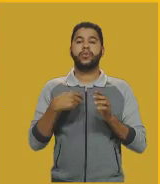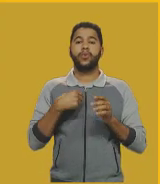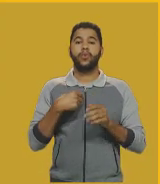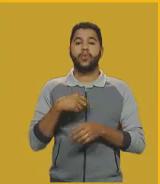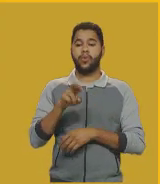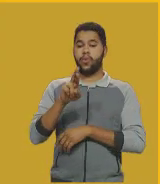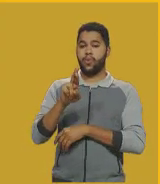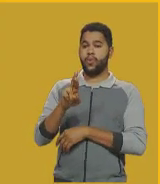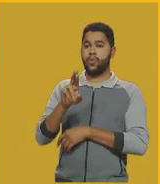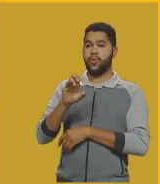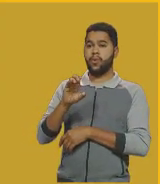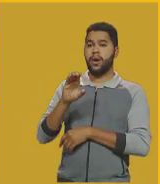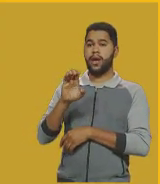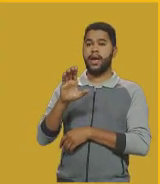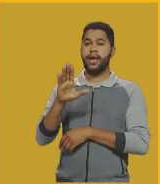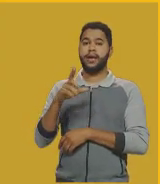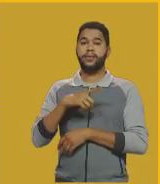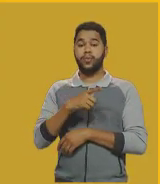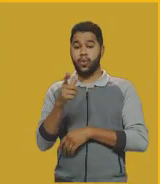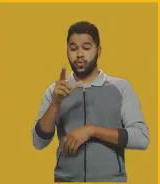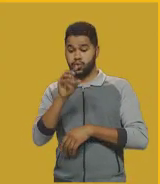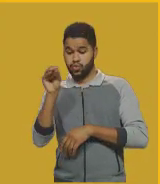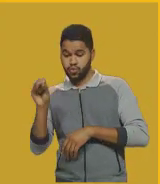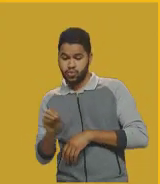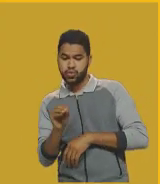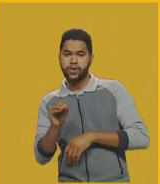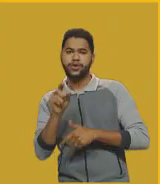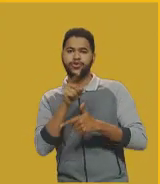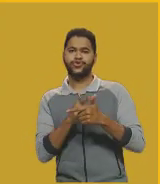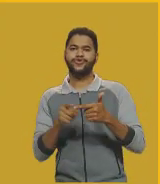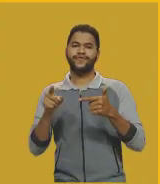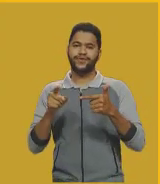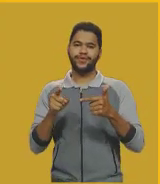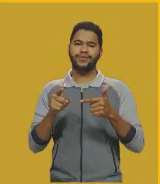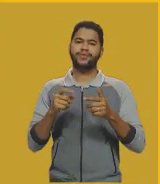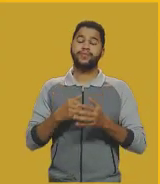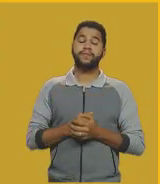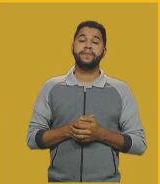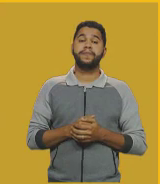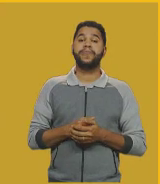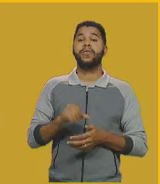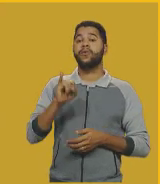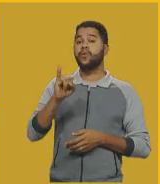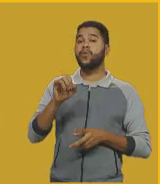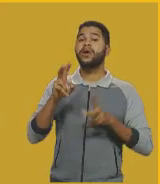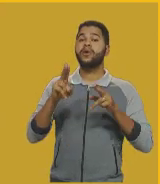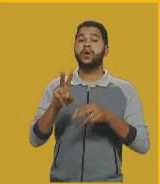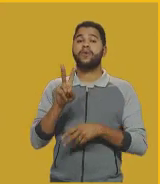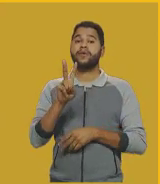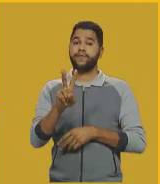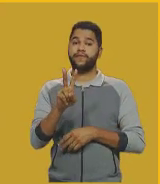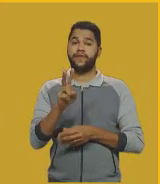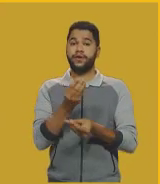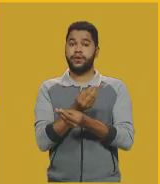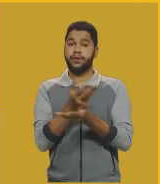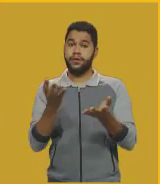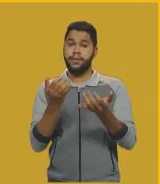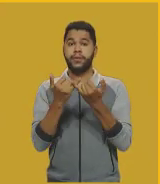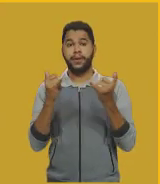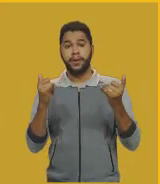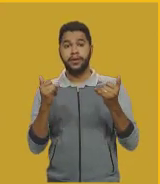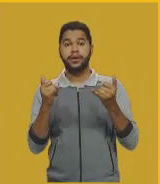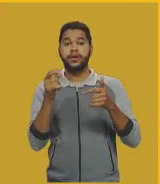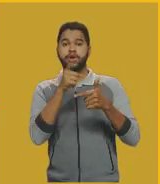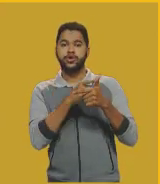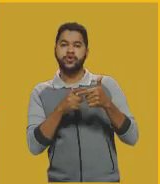REC, que está multiplicando, para o outro lado dividindo. Então, a corrente total, o I, vai ser igual a V, disponibilizado pela bateria, dividido